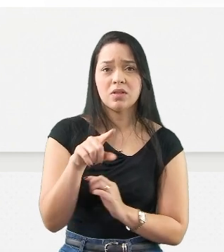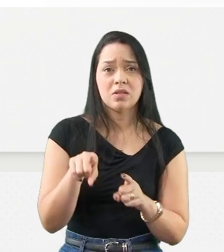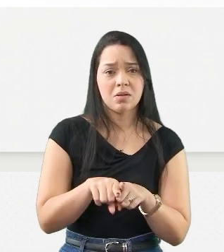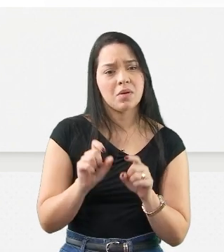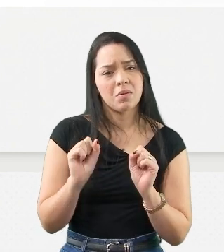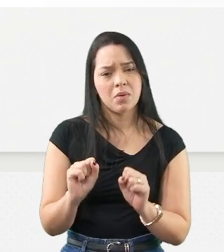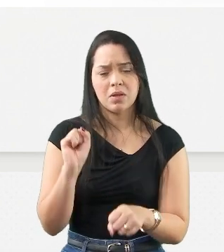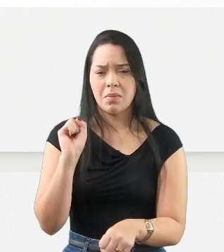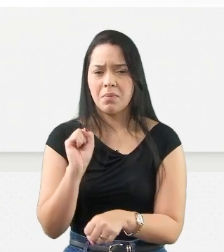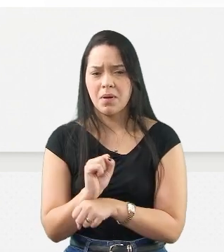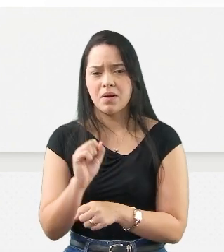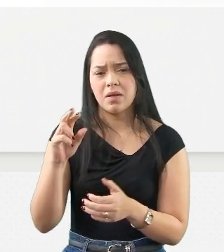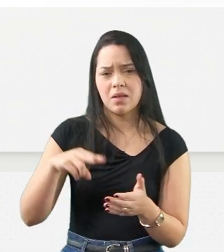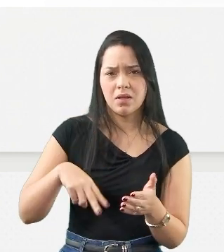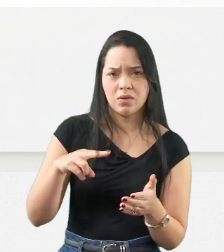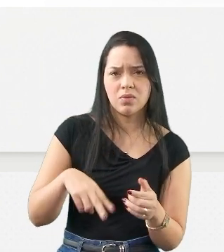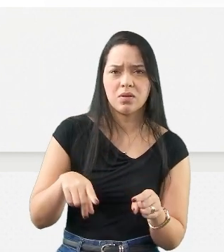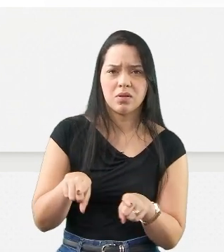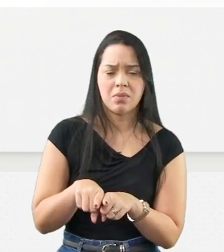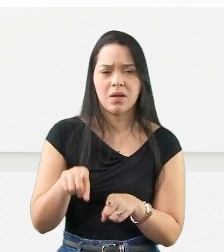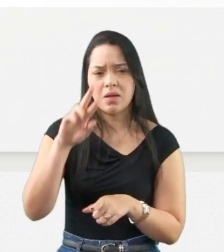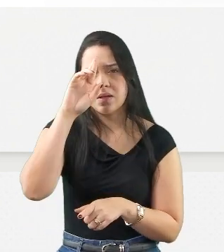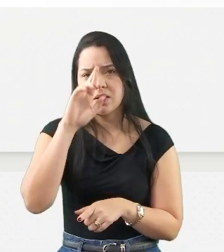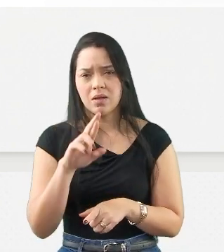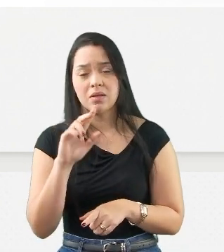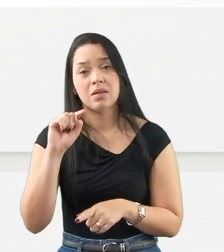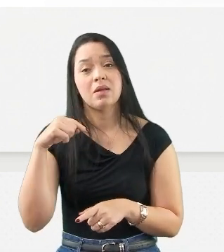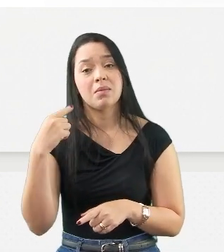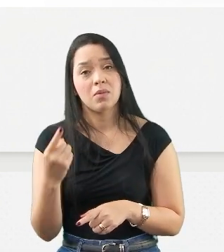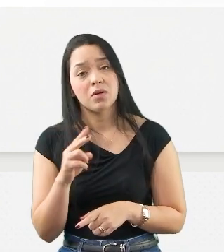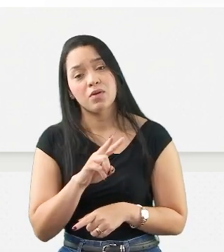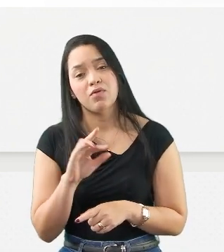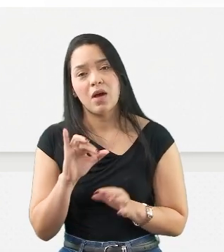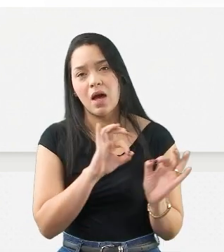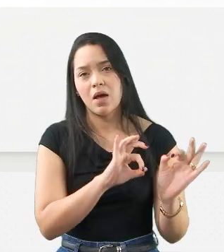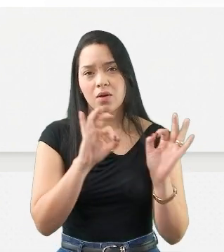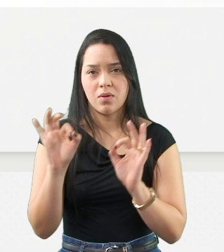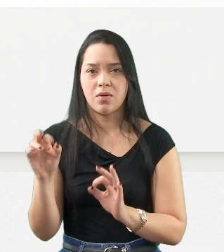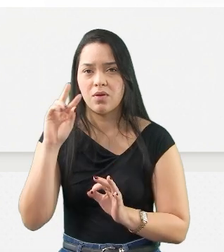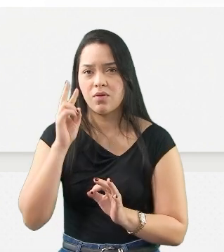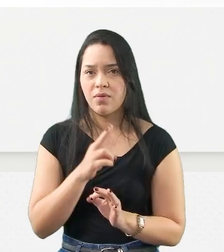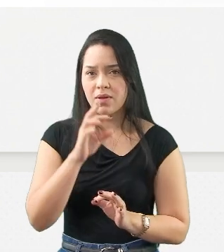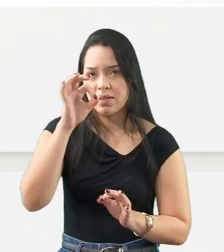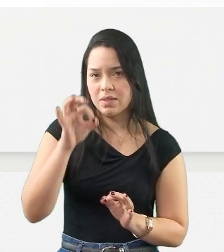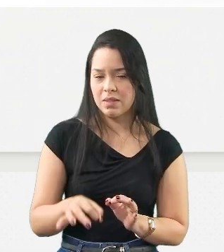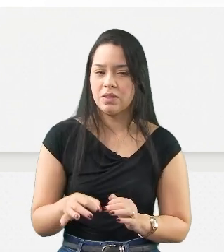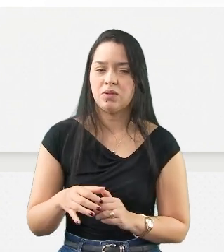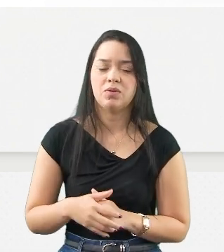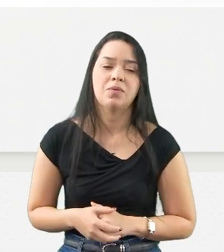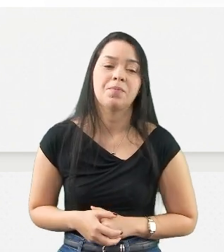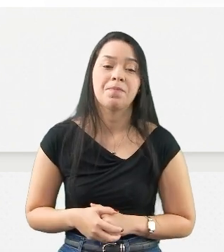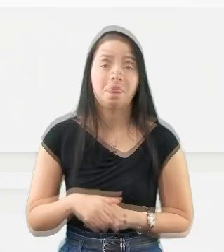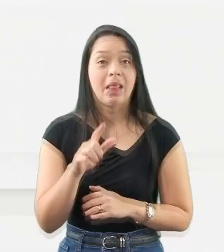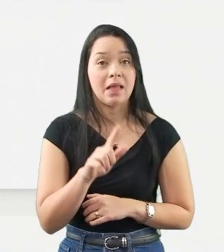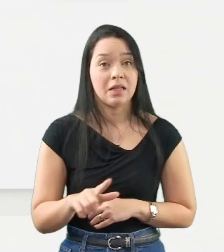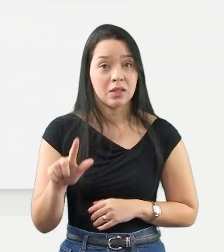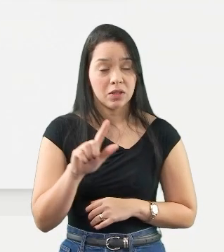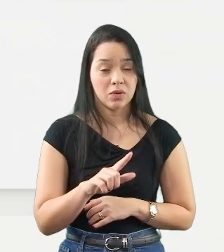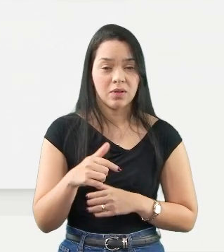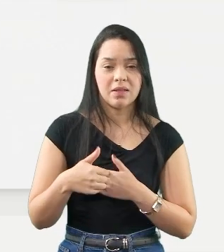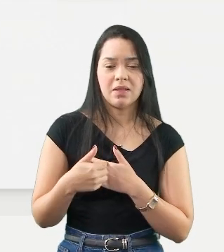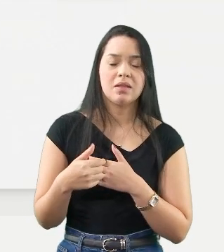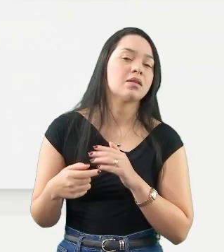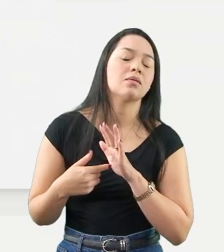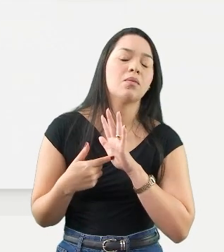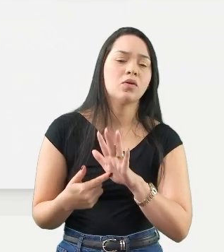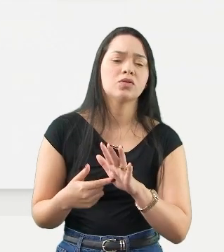podem dar uma pausa, fazer a leitura, fazer a resolução, e aí depois vocês vão acompanhar o gabarito da questão. A literatura desempenha